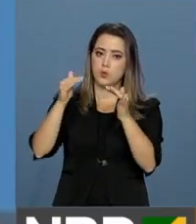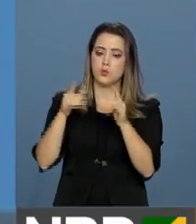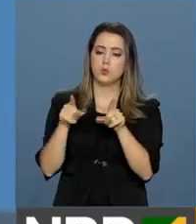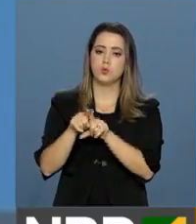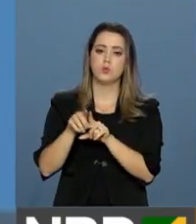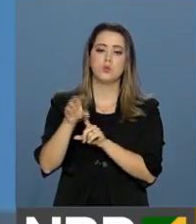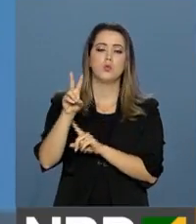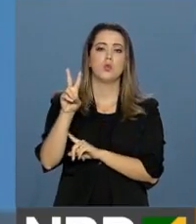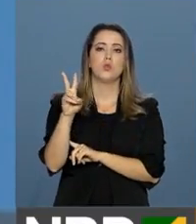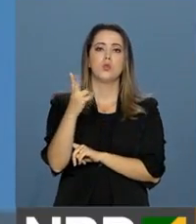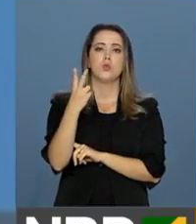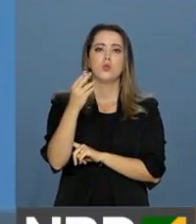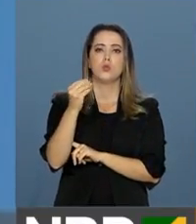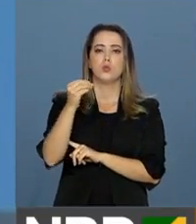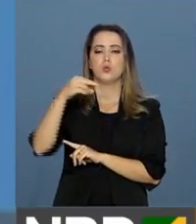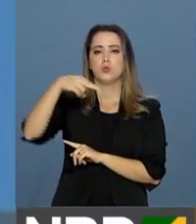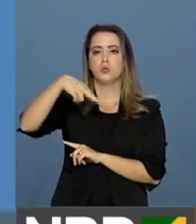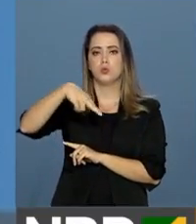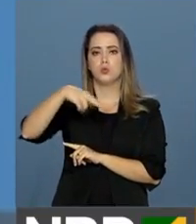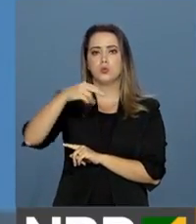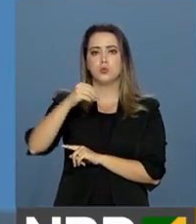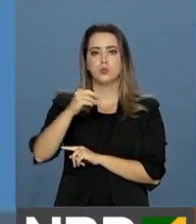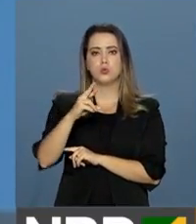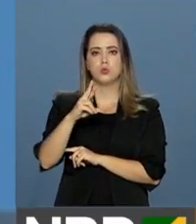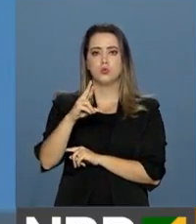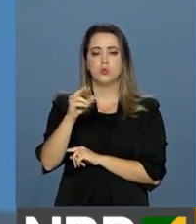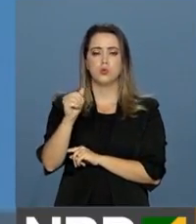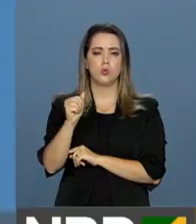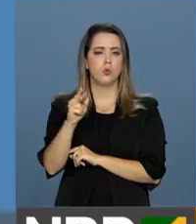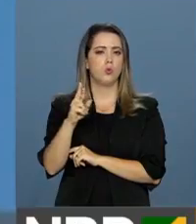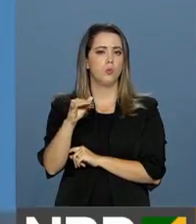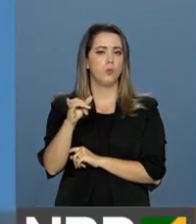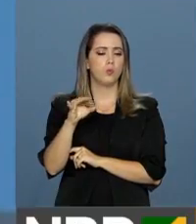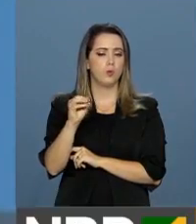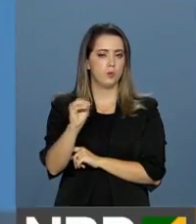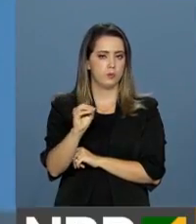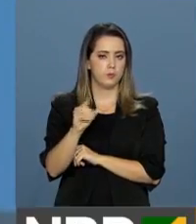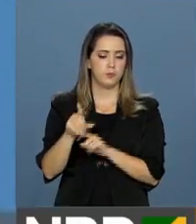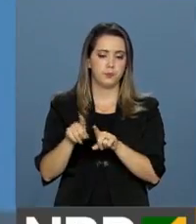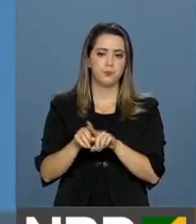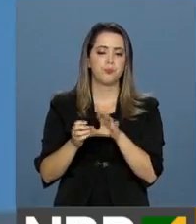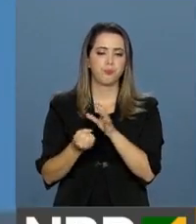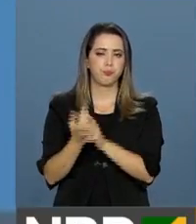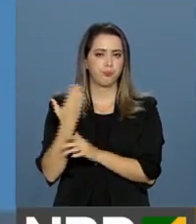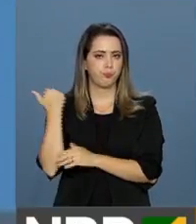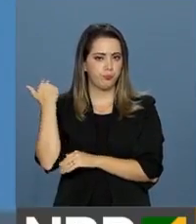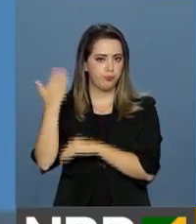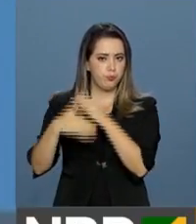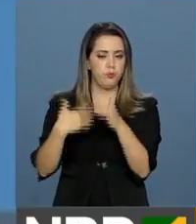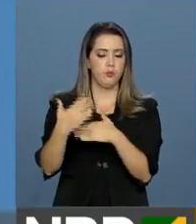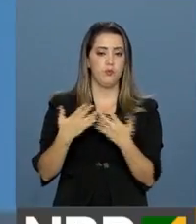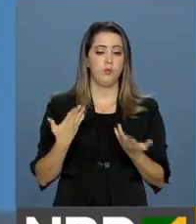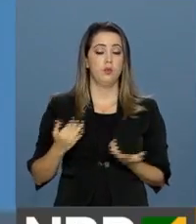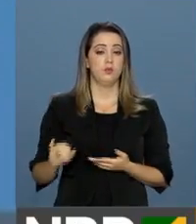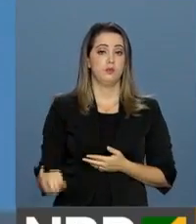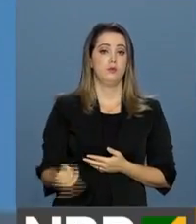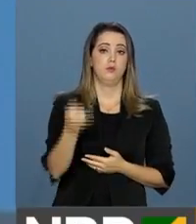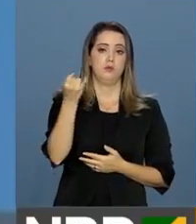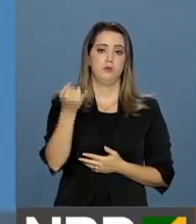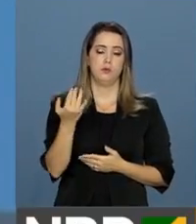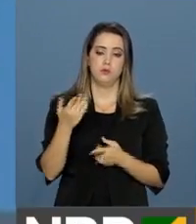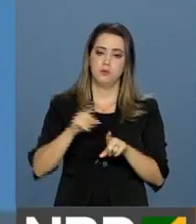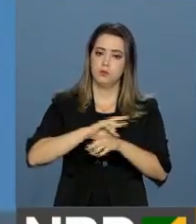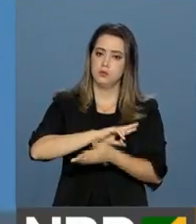horários que nasceu precisamente dessa época e eu tive portanto nesta oportunidade a meu modo de ver